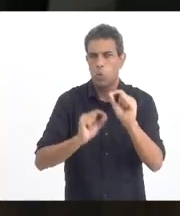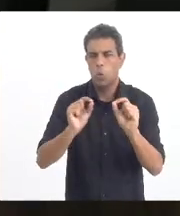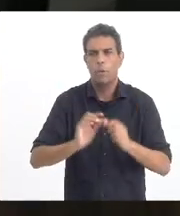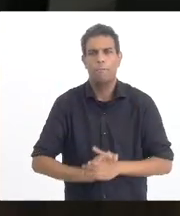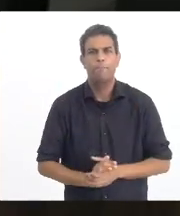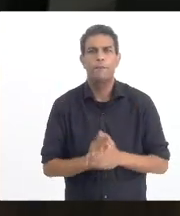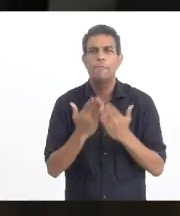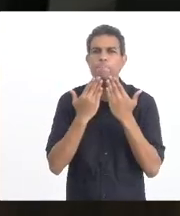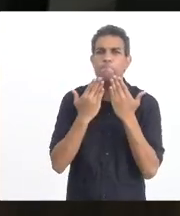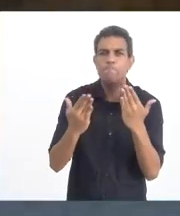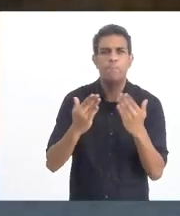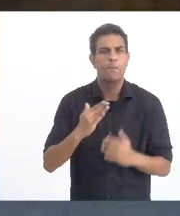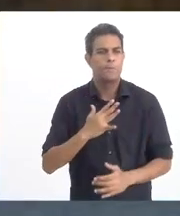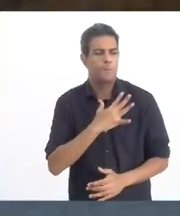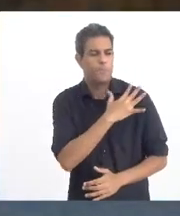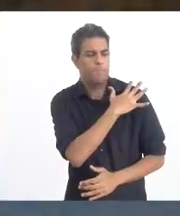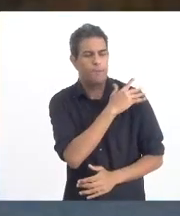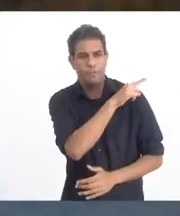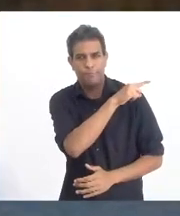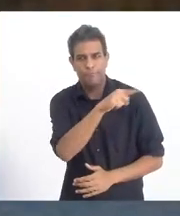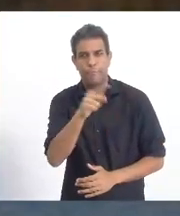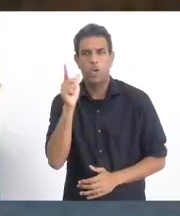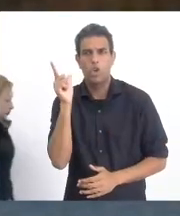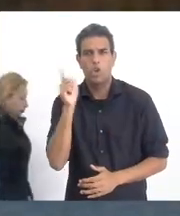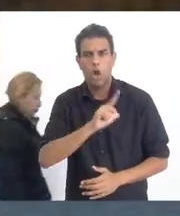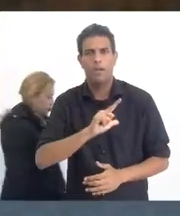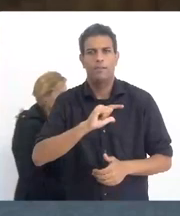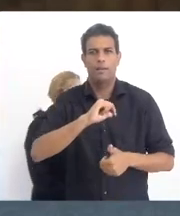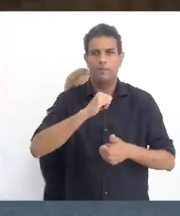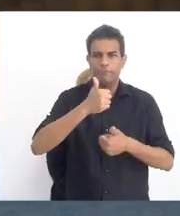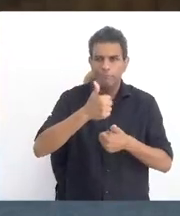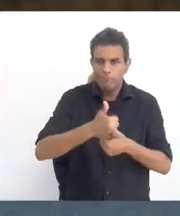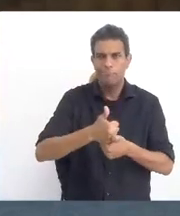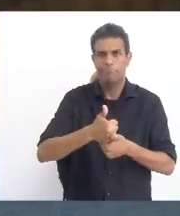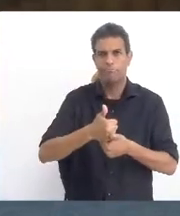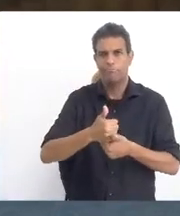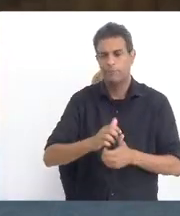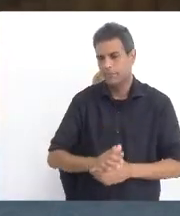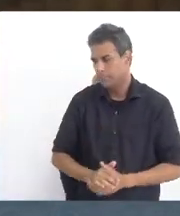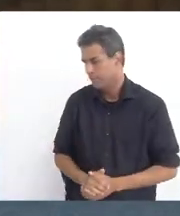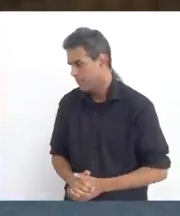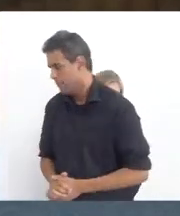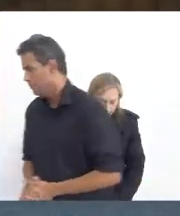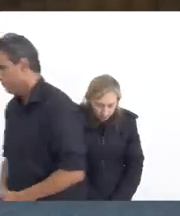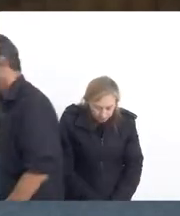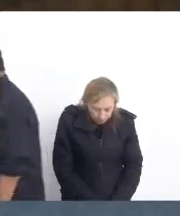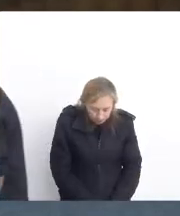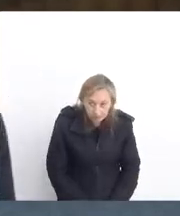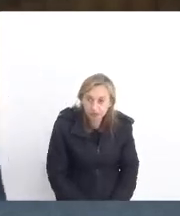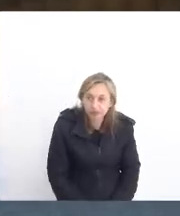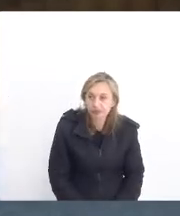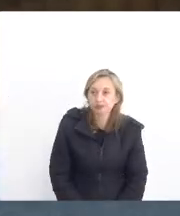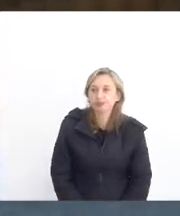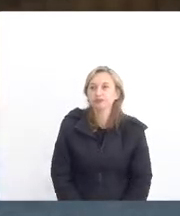Eu vou pedir ao coronel Chauvet, que tem feito isso de forma impecável, que